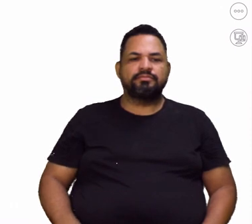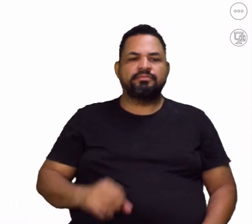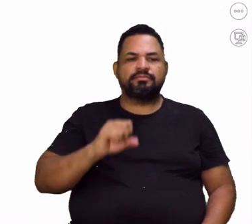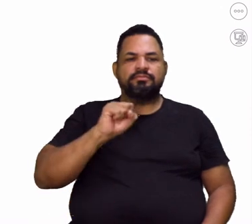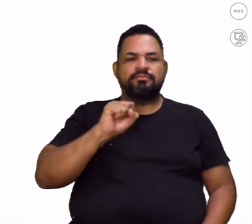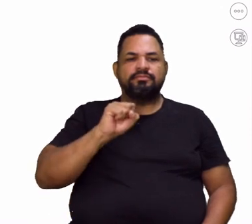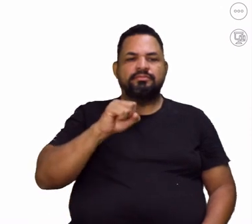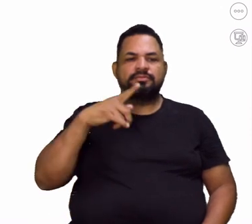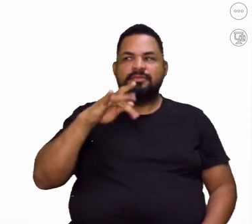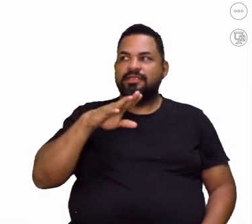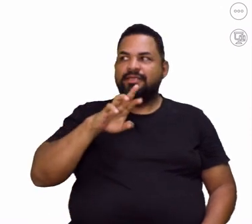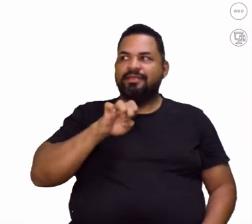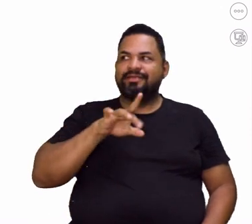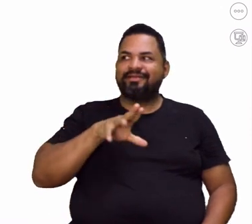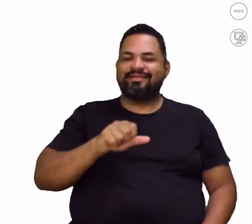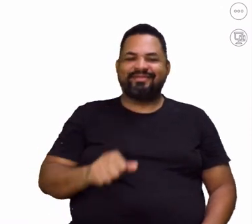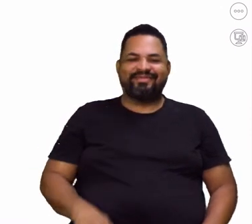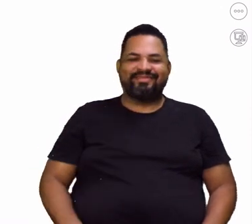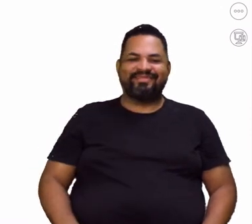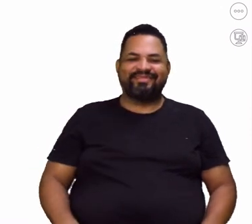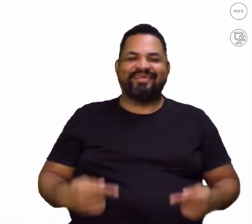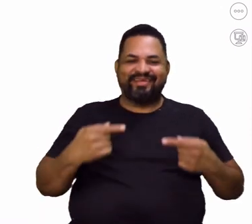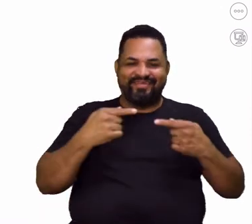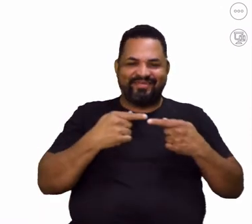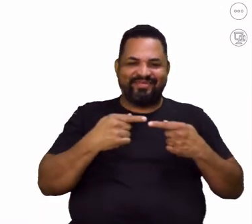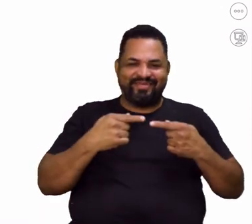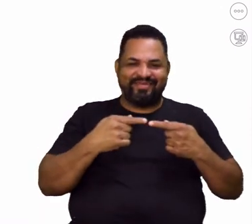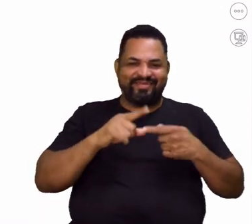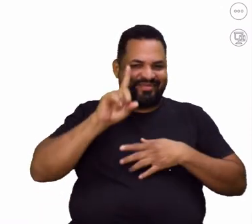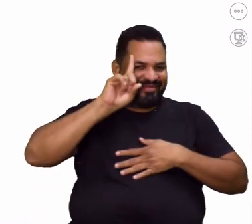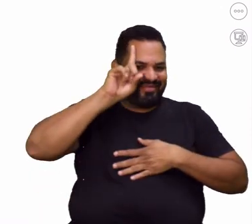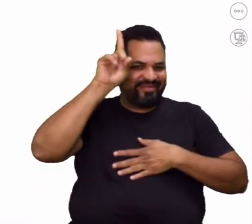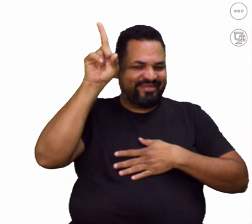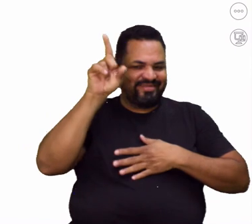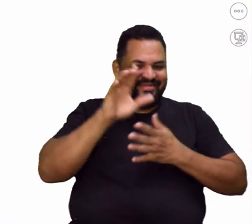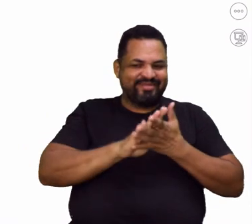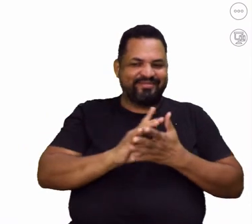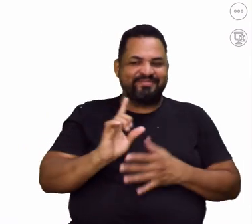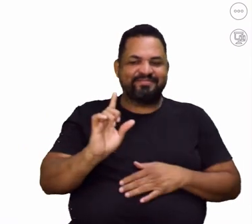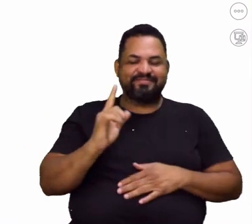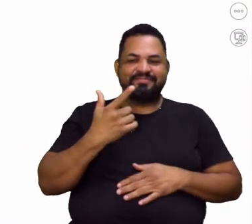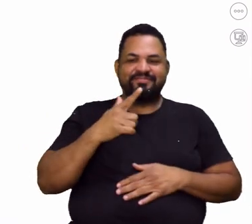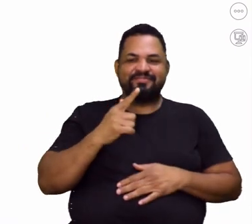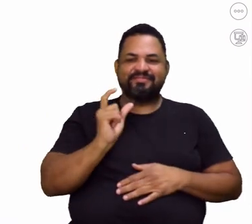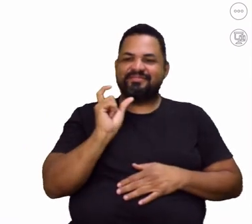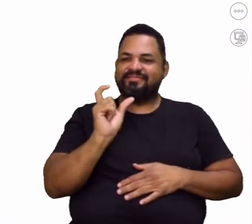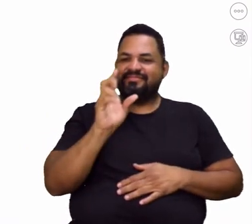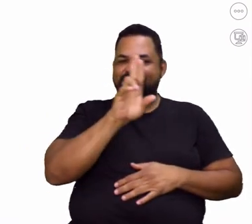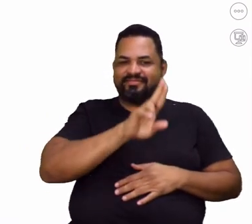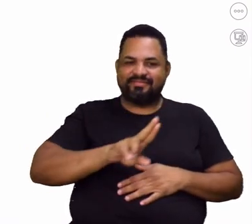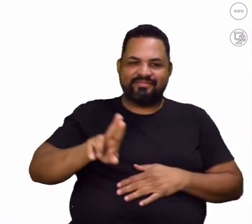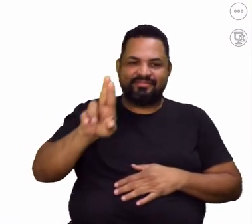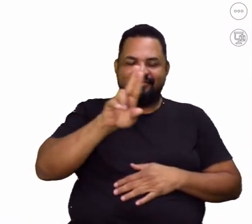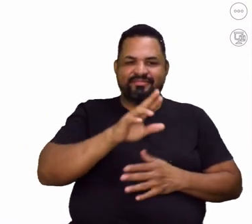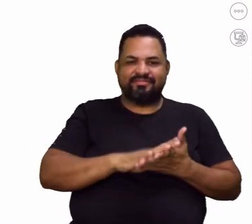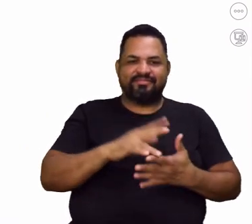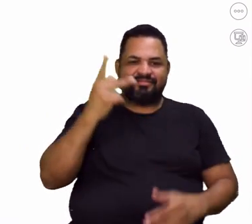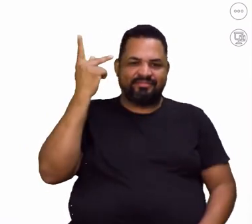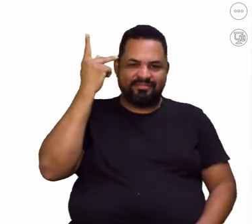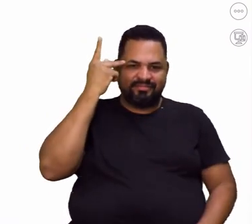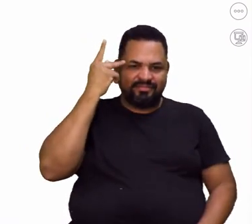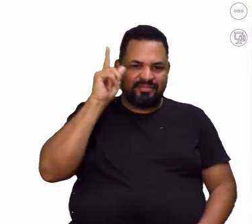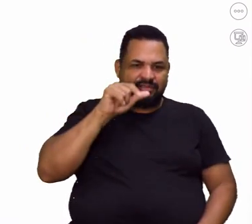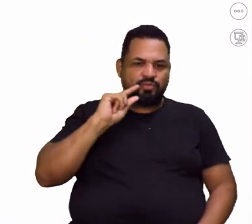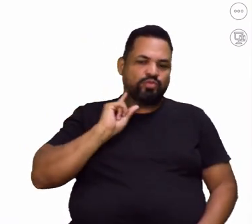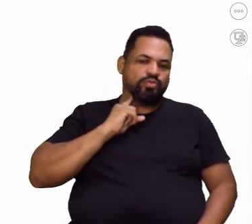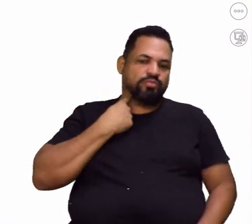Silepse. A concordância da ideia e não do termo utilizado. Como aqui, São